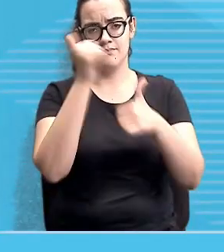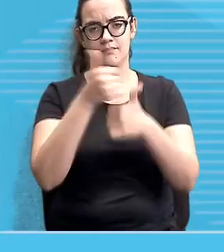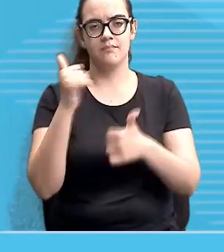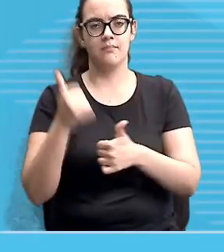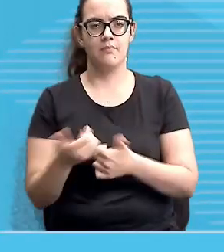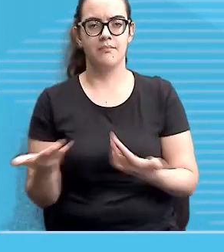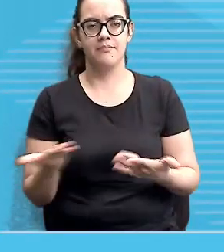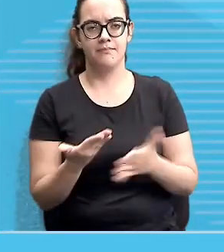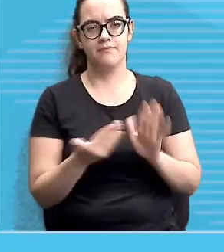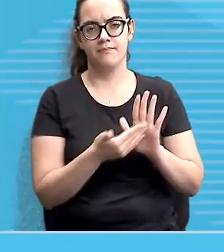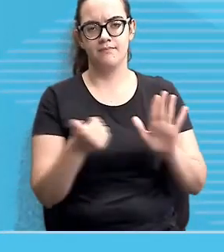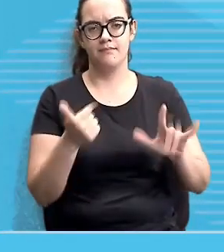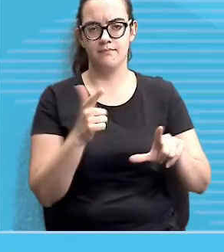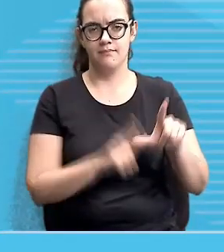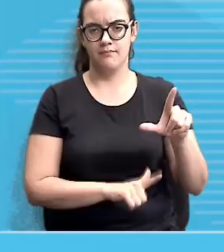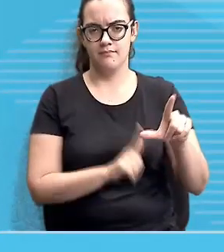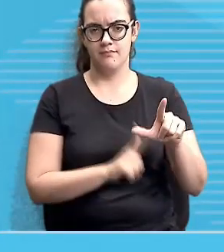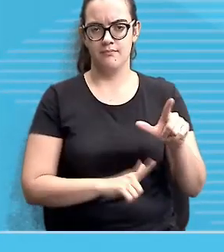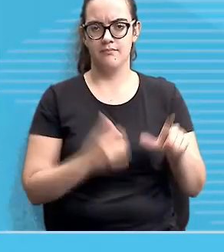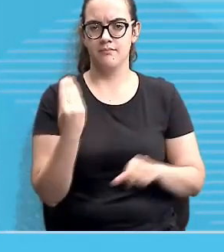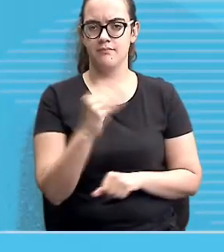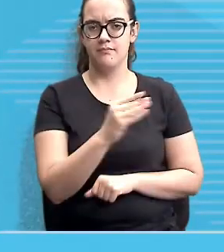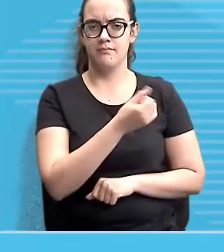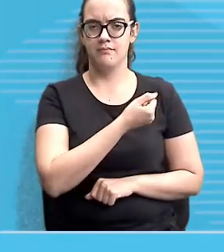o ferro e